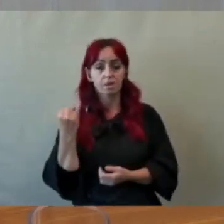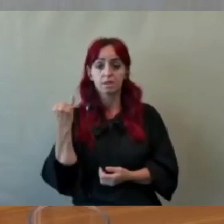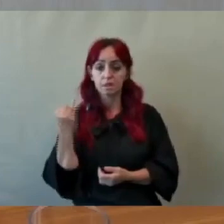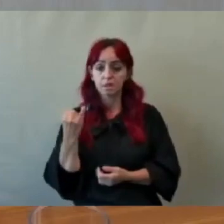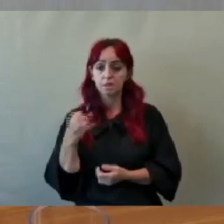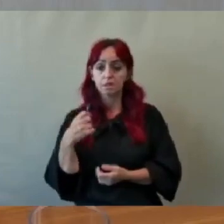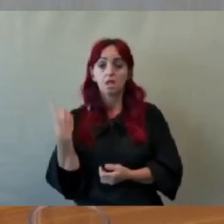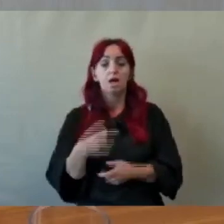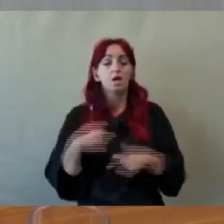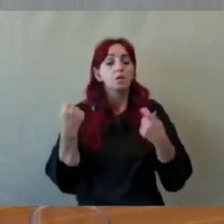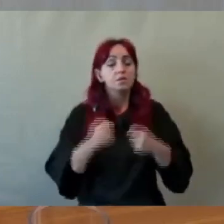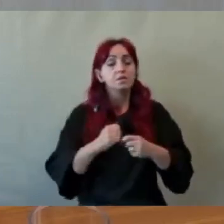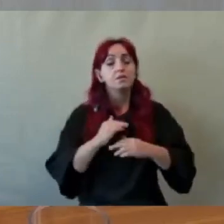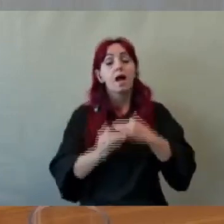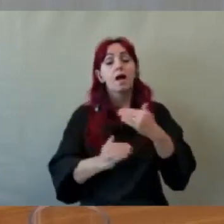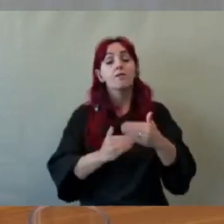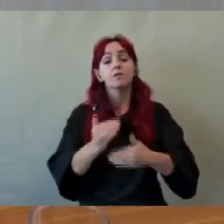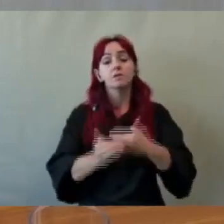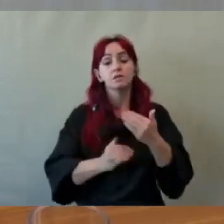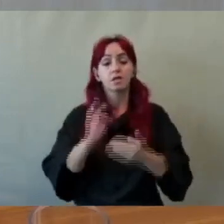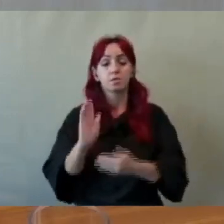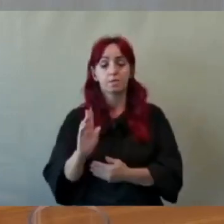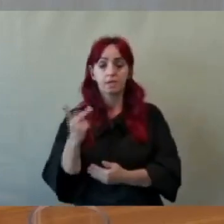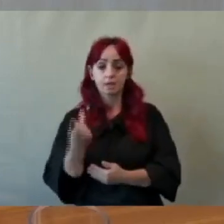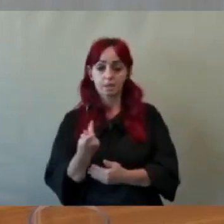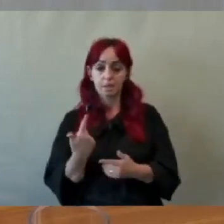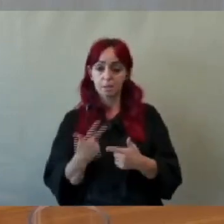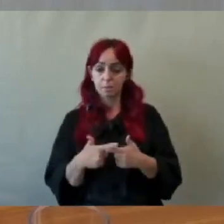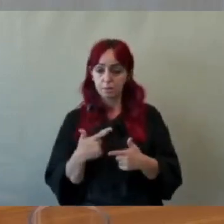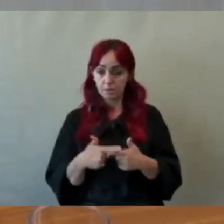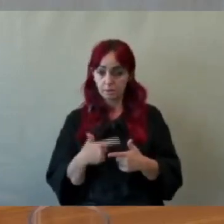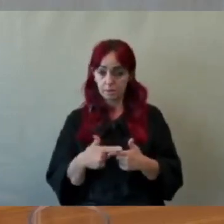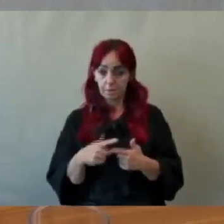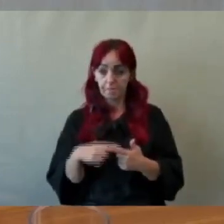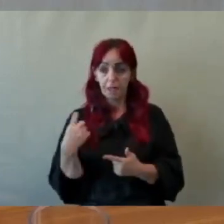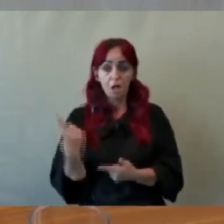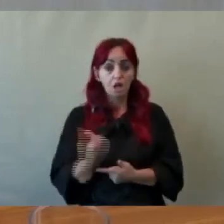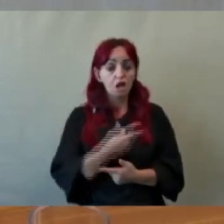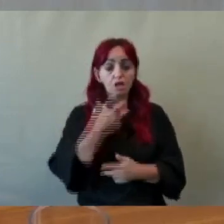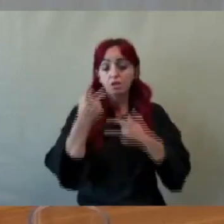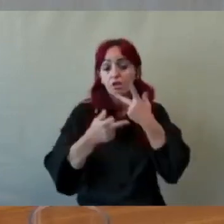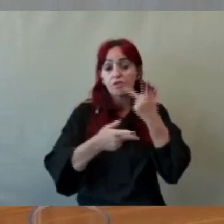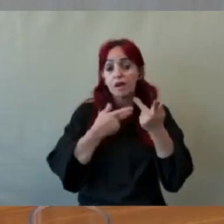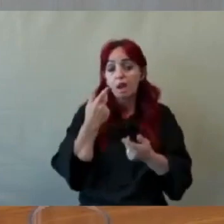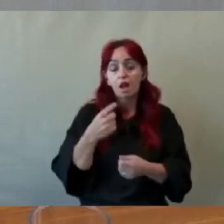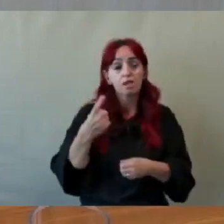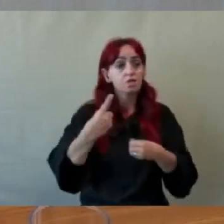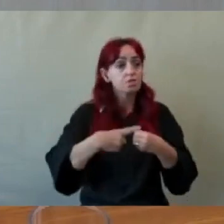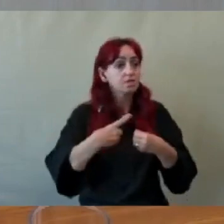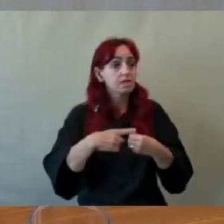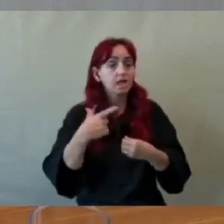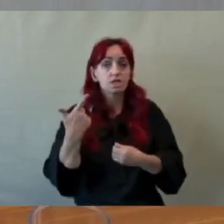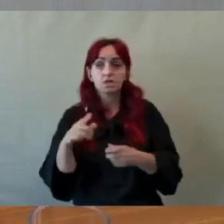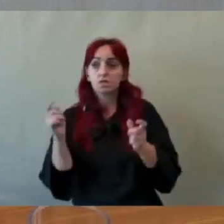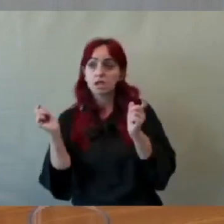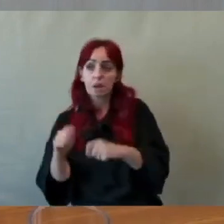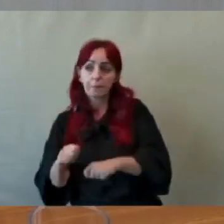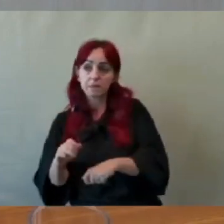precisa avançar nisso em Belo Horizonte, porque nós não estamos falando de uma cidade que não tem condições e